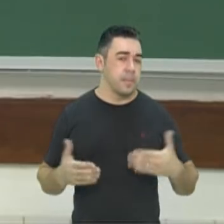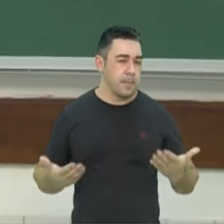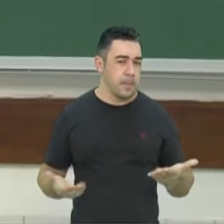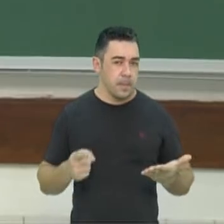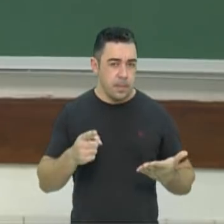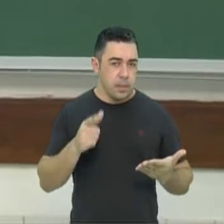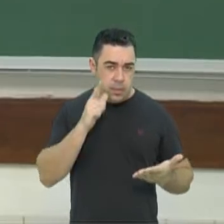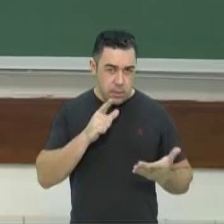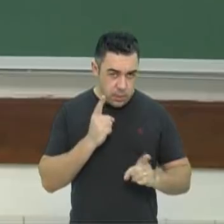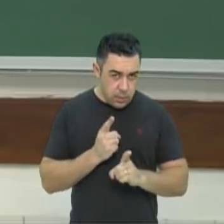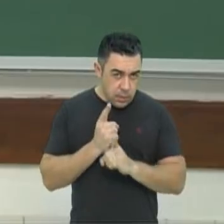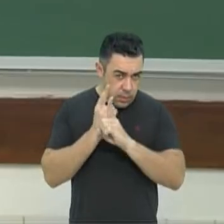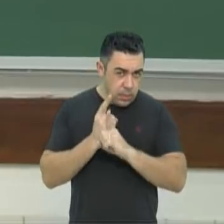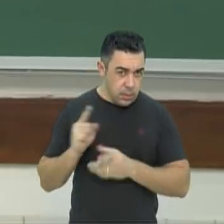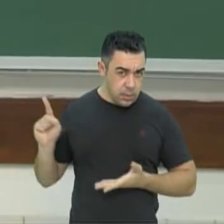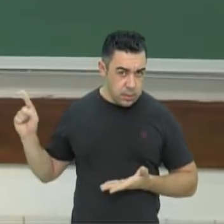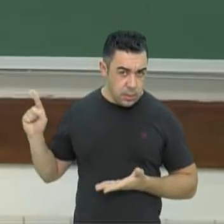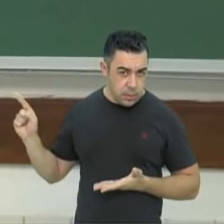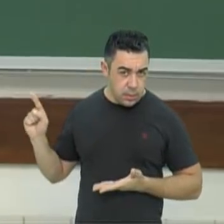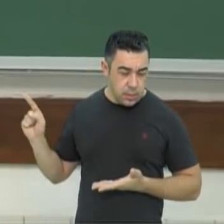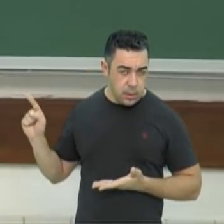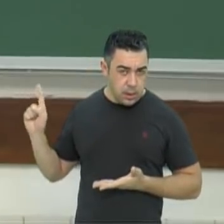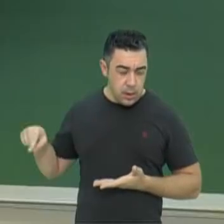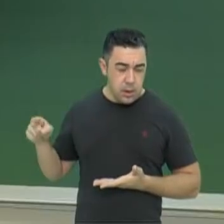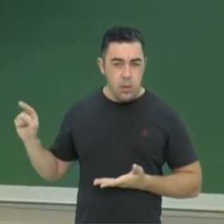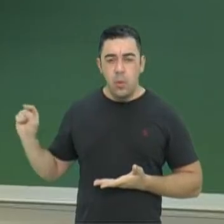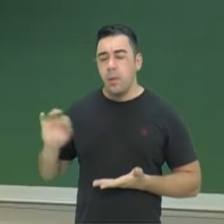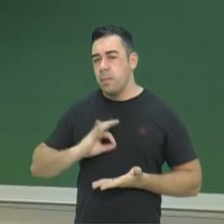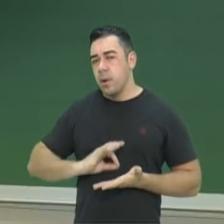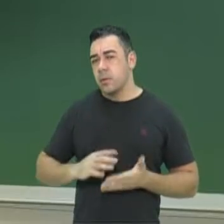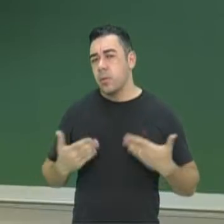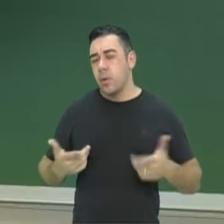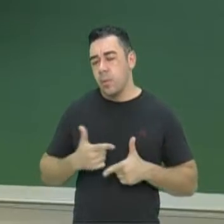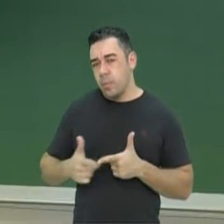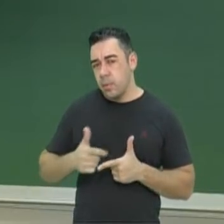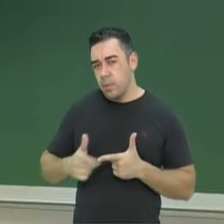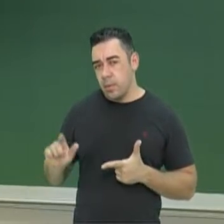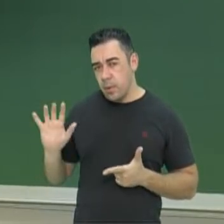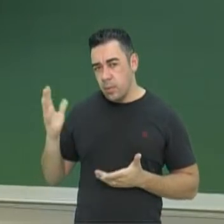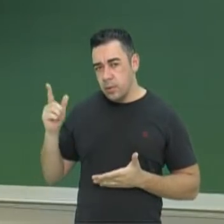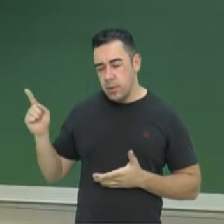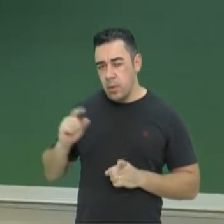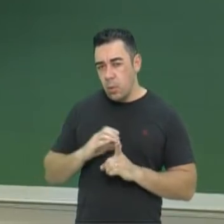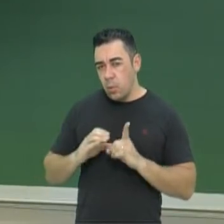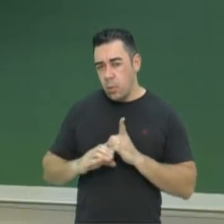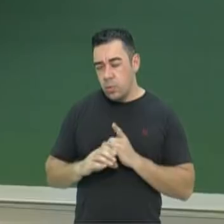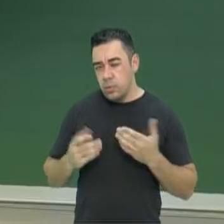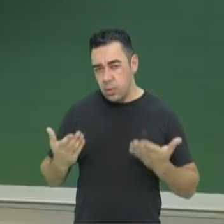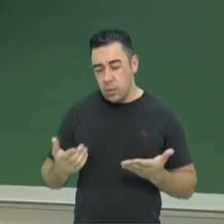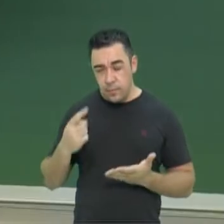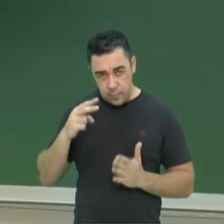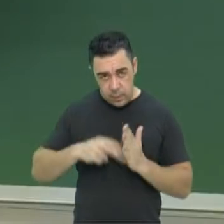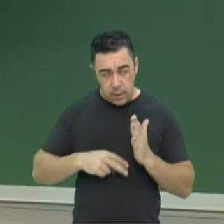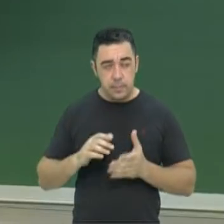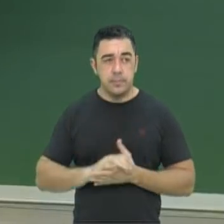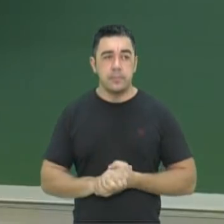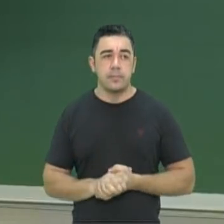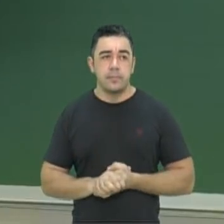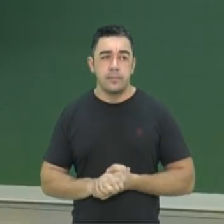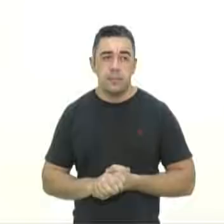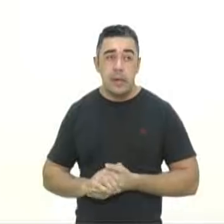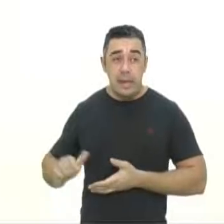Então, conseguiram encontrar aí, de acordo com o padre Antônio Vieira, qual o grande problema do cultismo? Vamos reler o trecho.